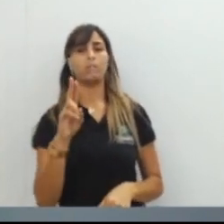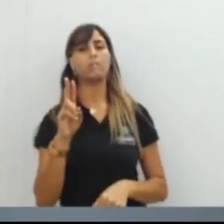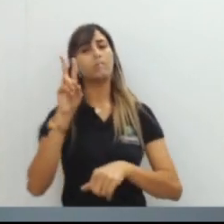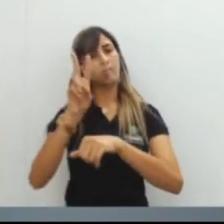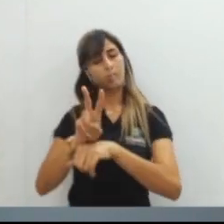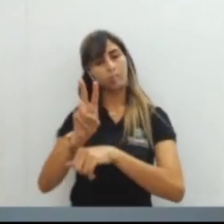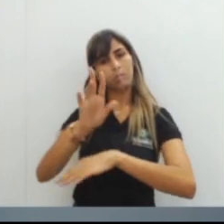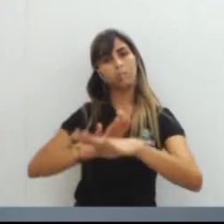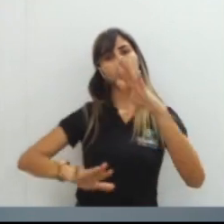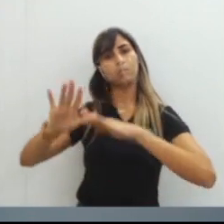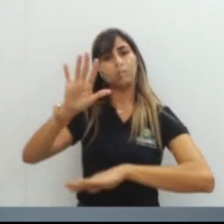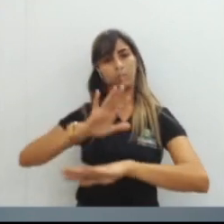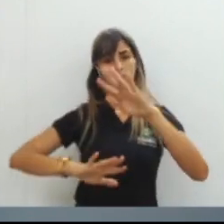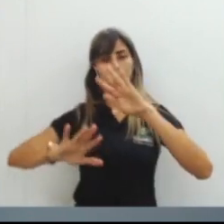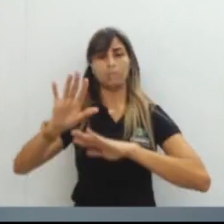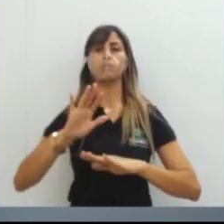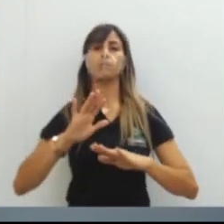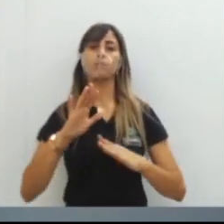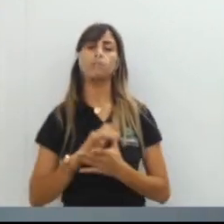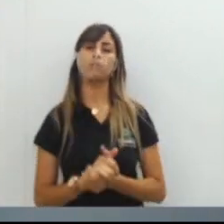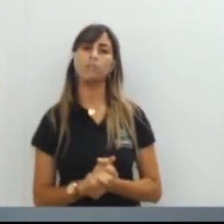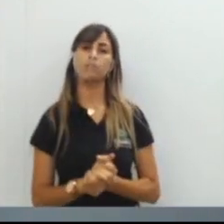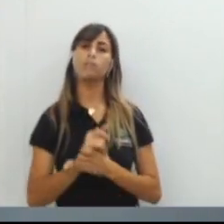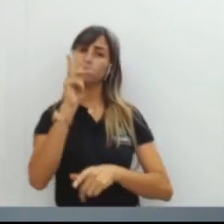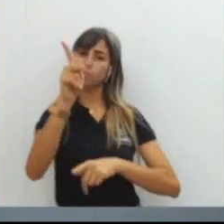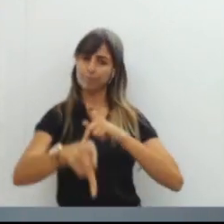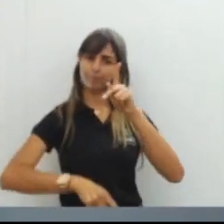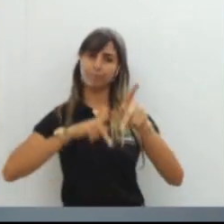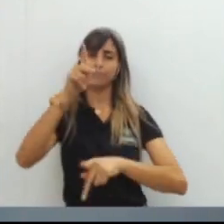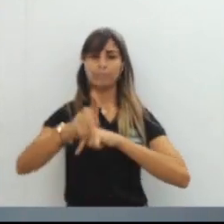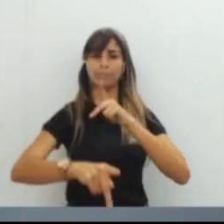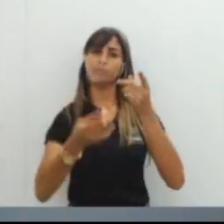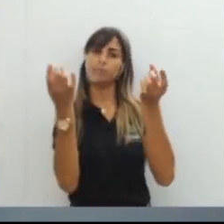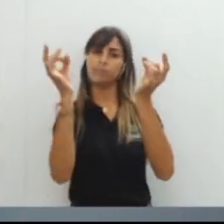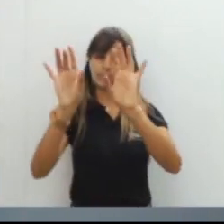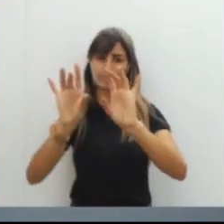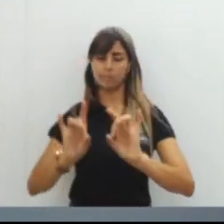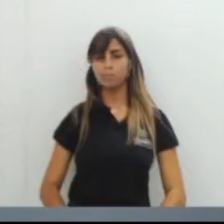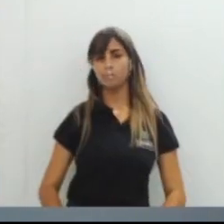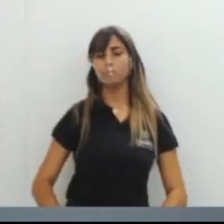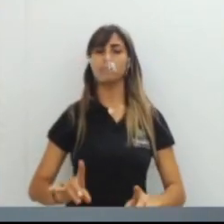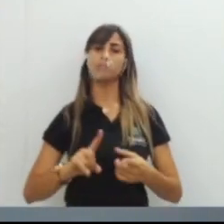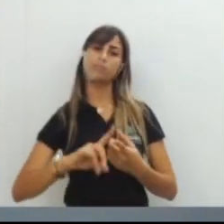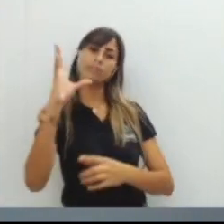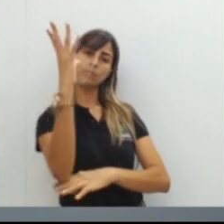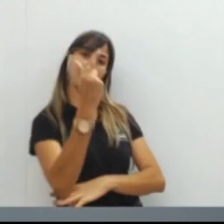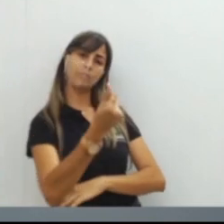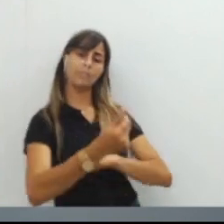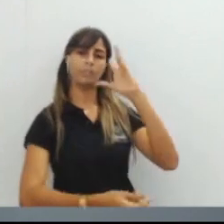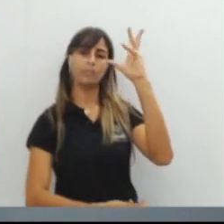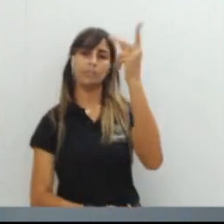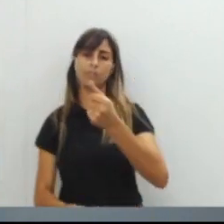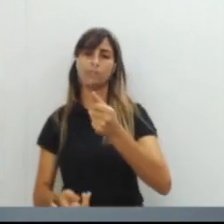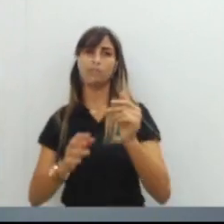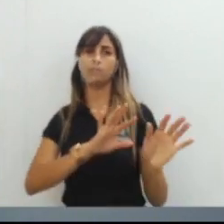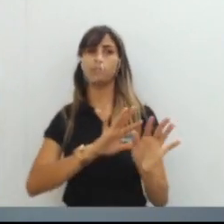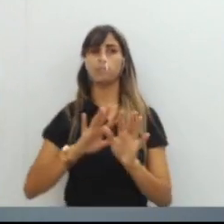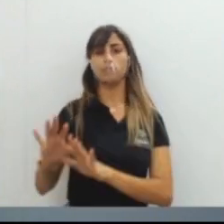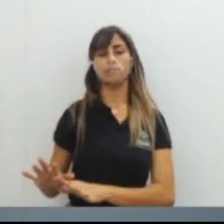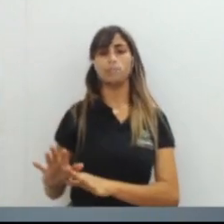e recuperação de populações viáveis de espécies e seus meios naturais. E no caso de